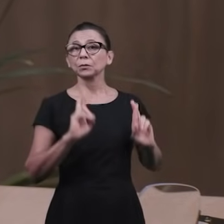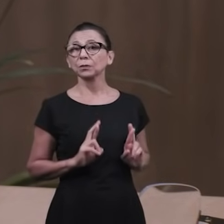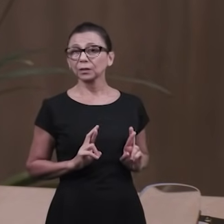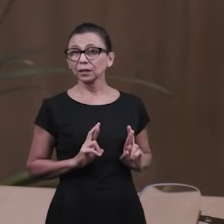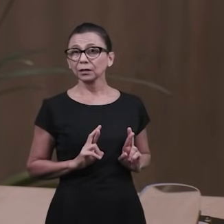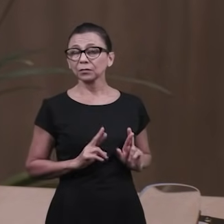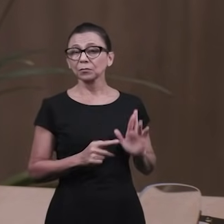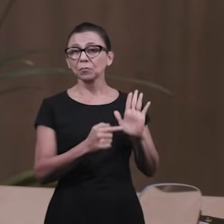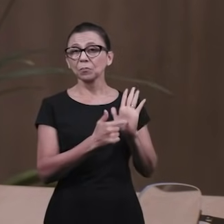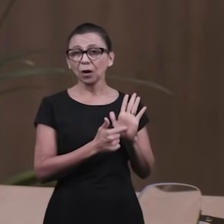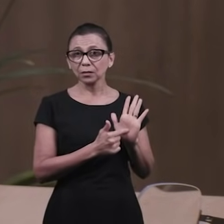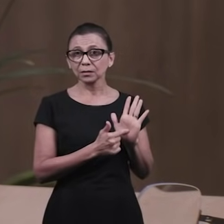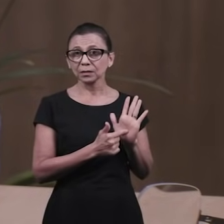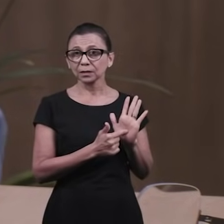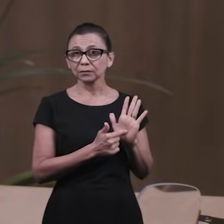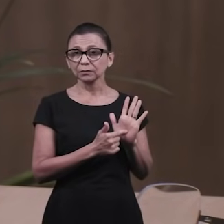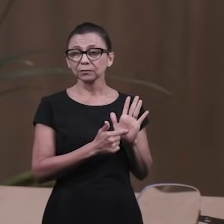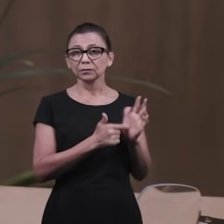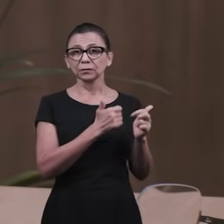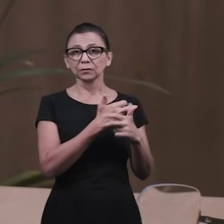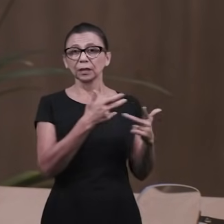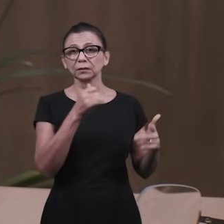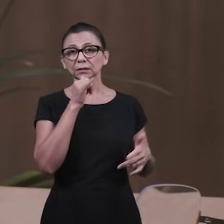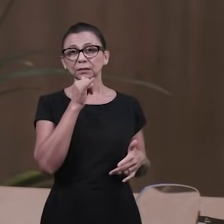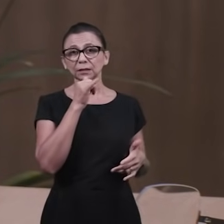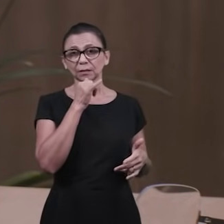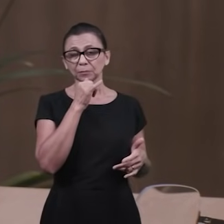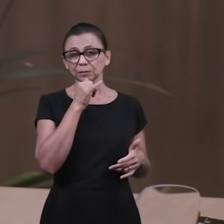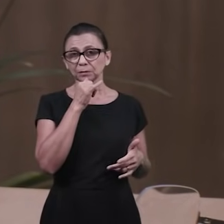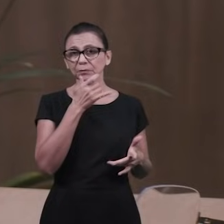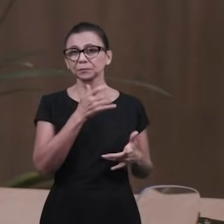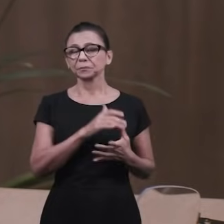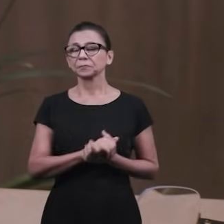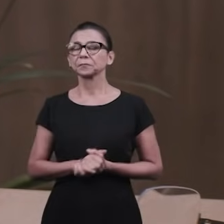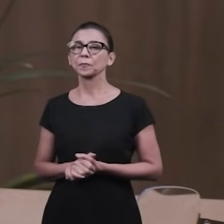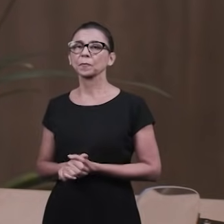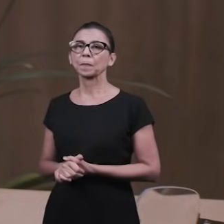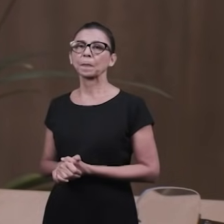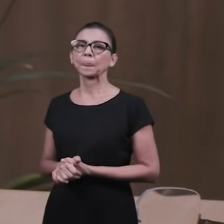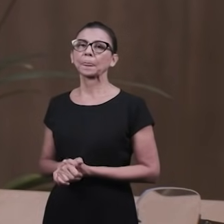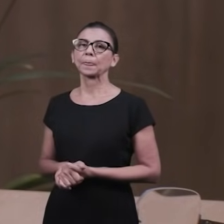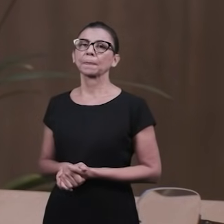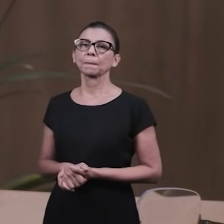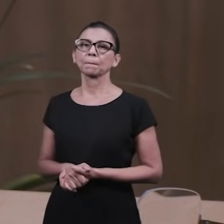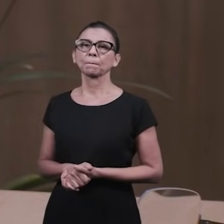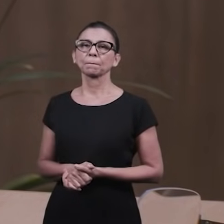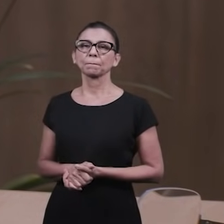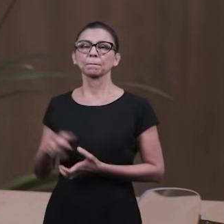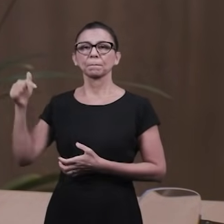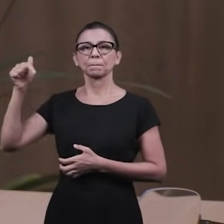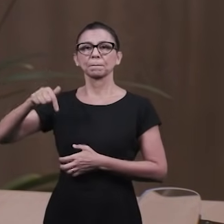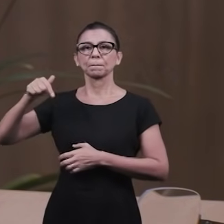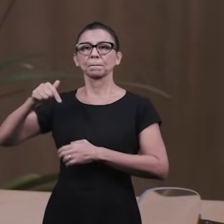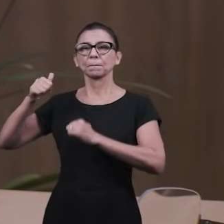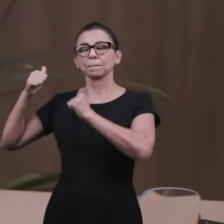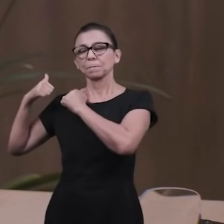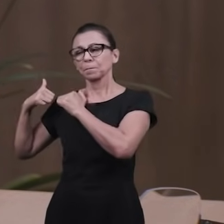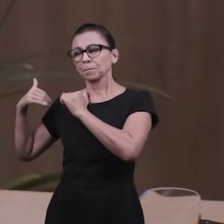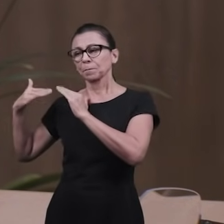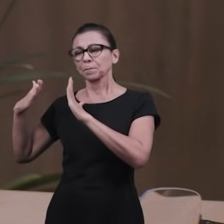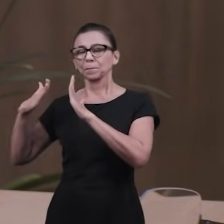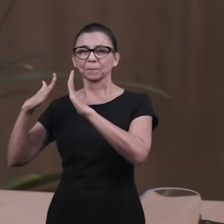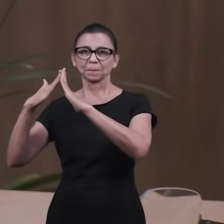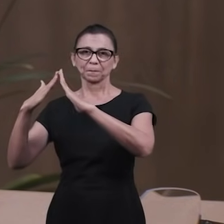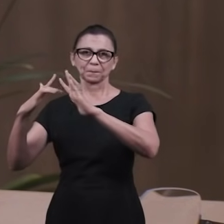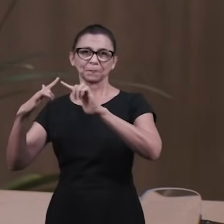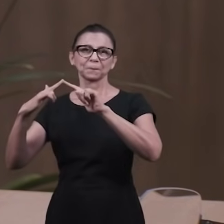várias citações. Então, são figuras. Quando ele aqui, o início da igreja, está começando